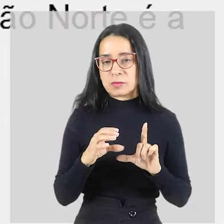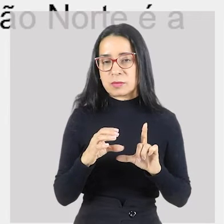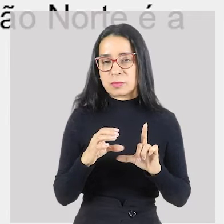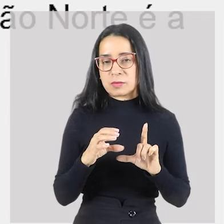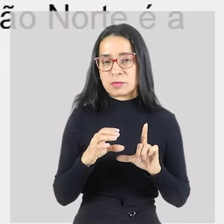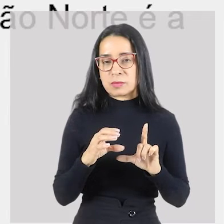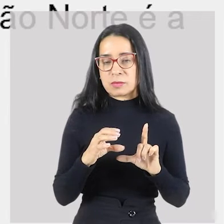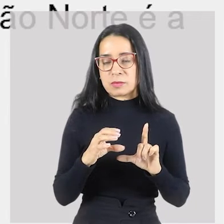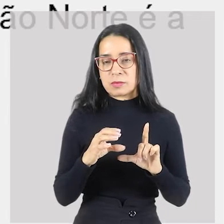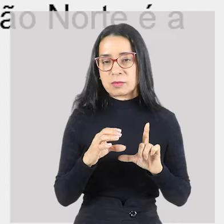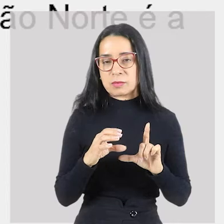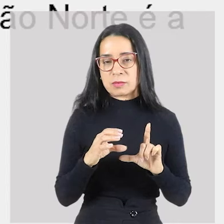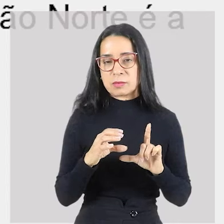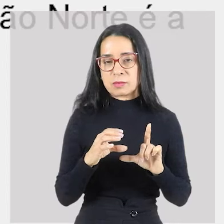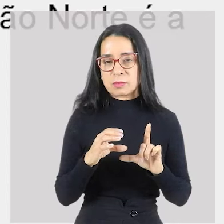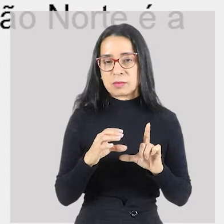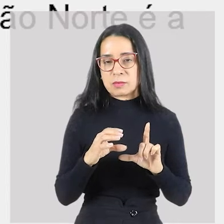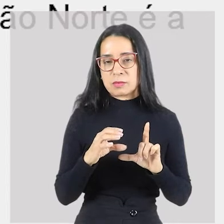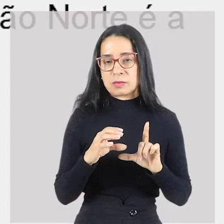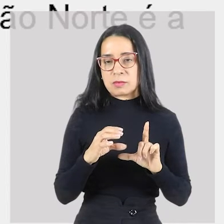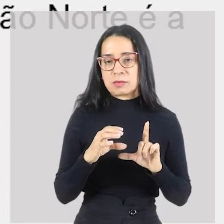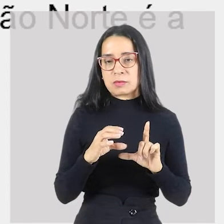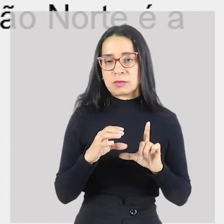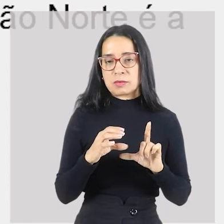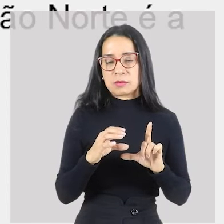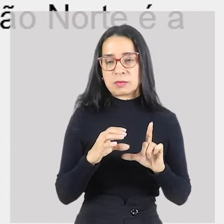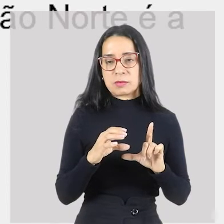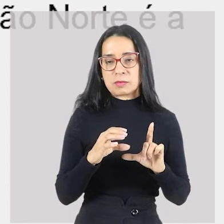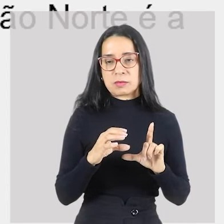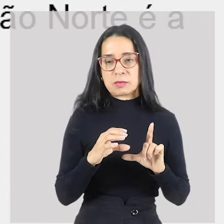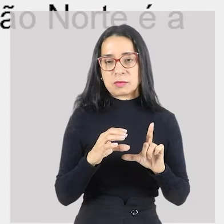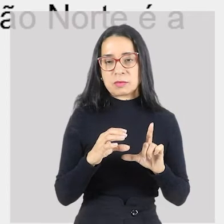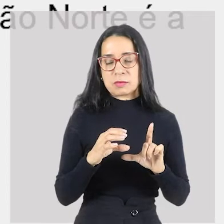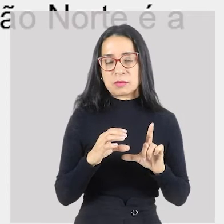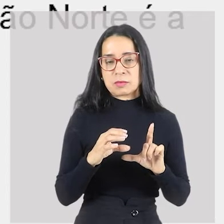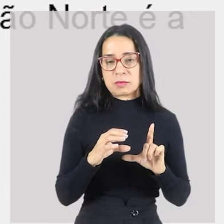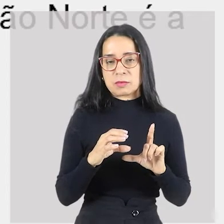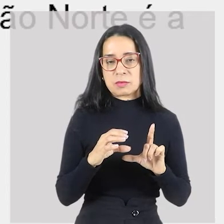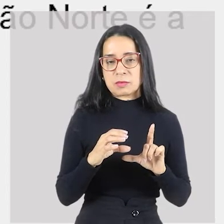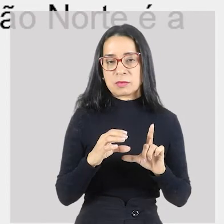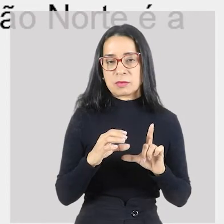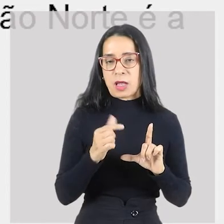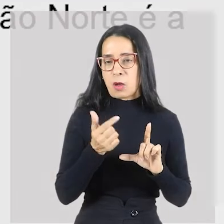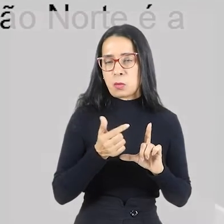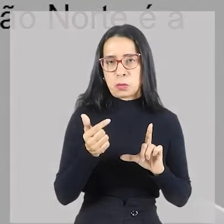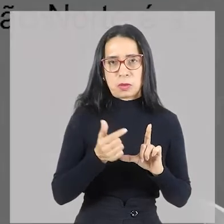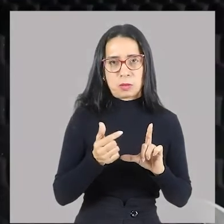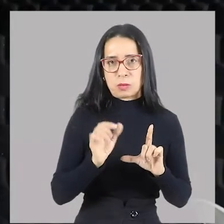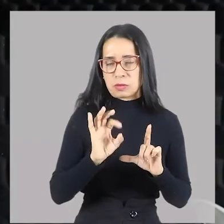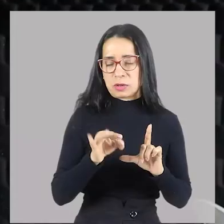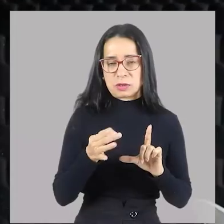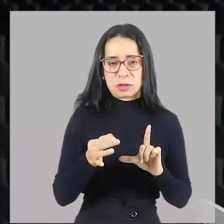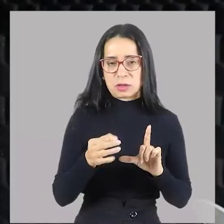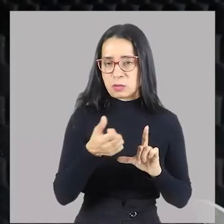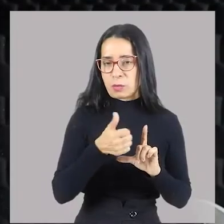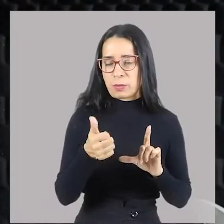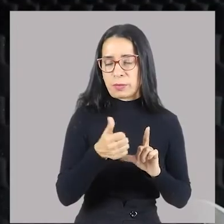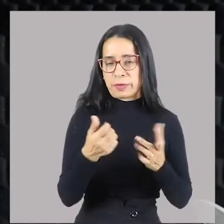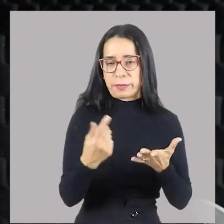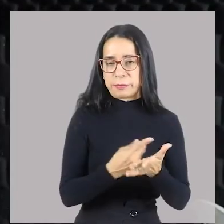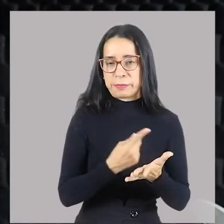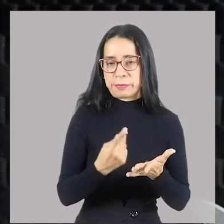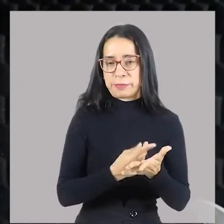diferenças sociais existentes na nação brasileira. O segundo está correto, o primeiro que está errado. A